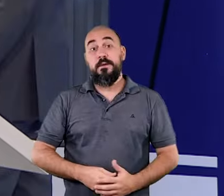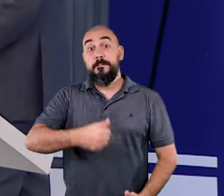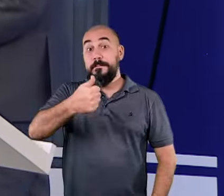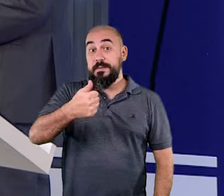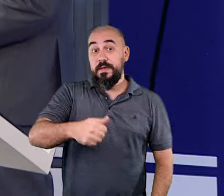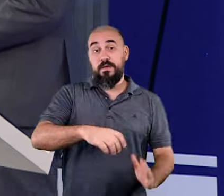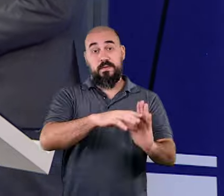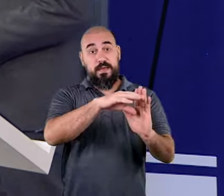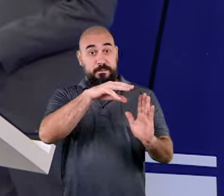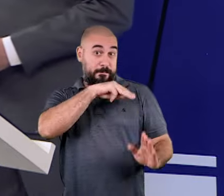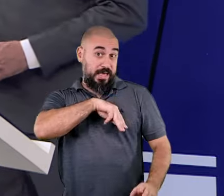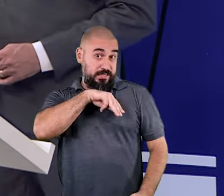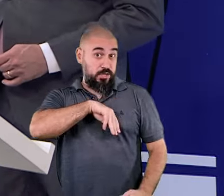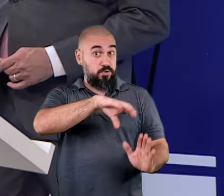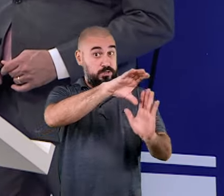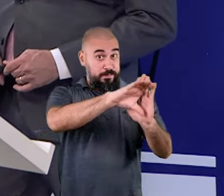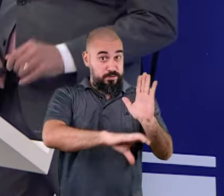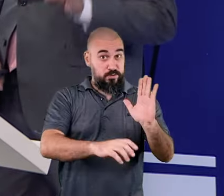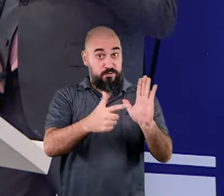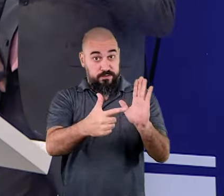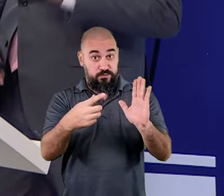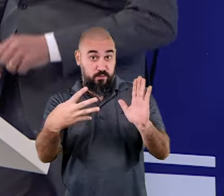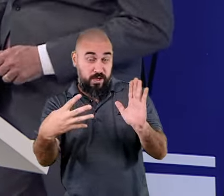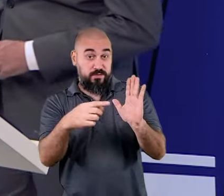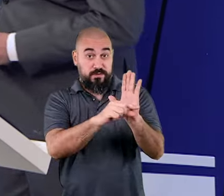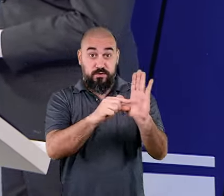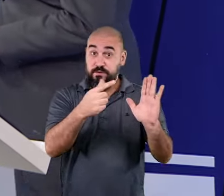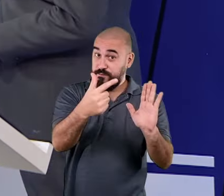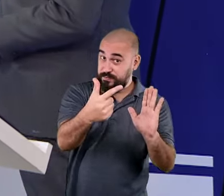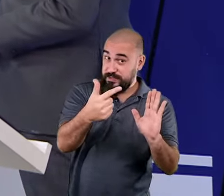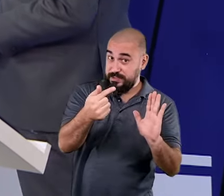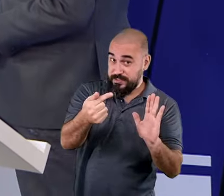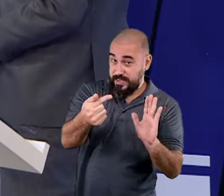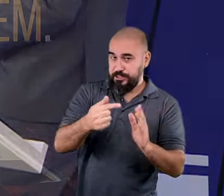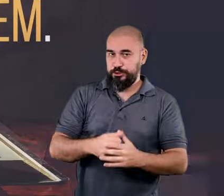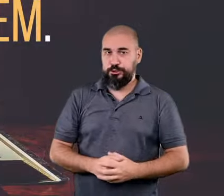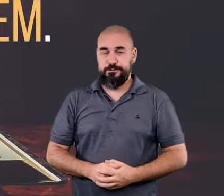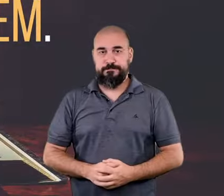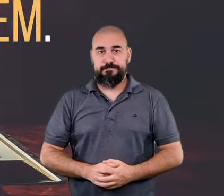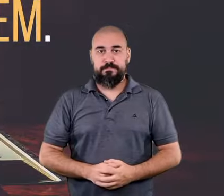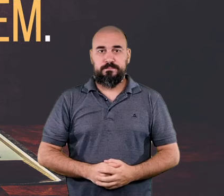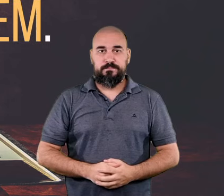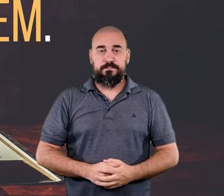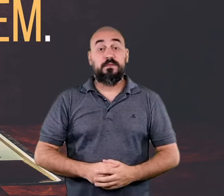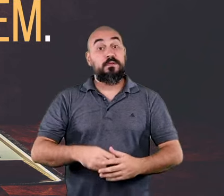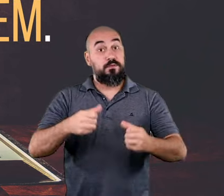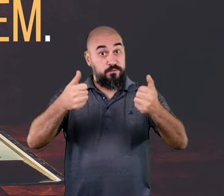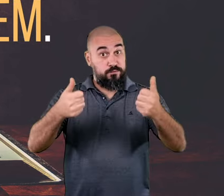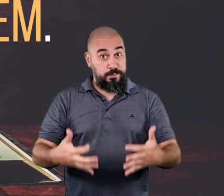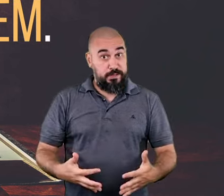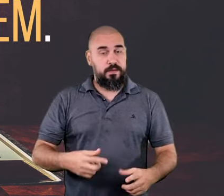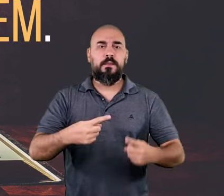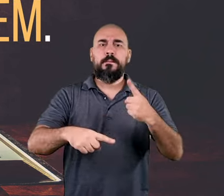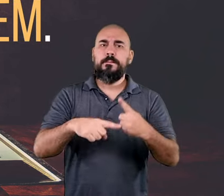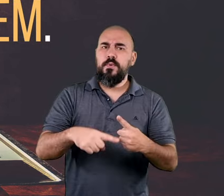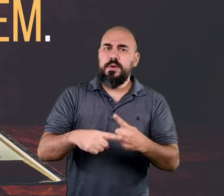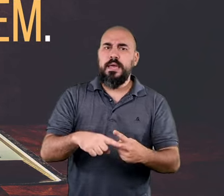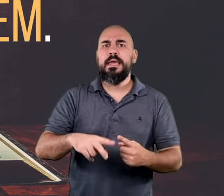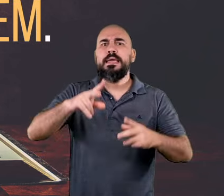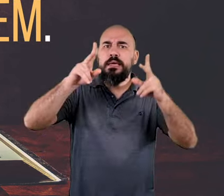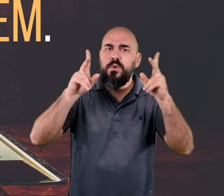em Mateus capítulo 24, versículo 27, diz assim a Bíblia: porque assim como